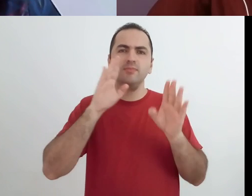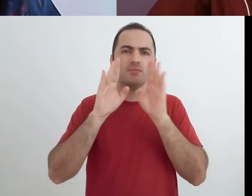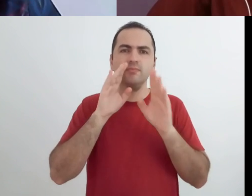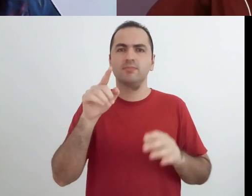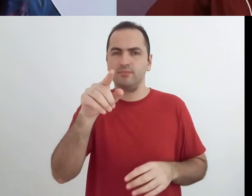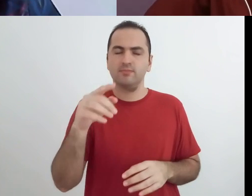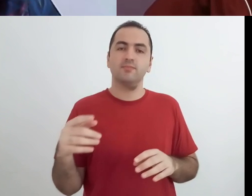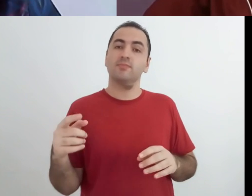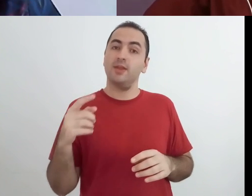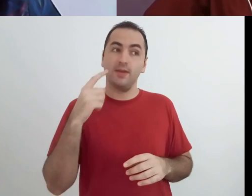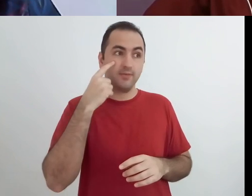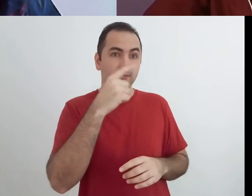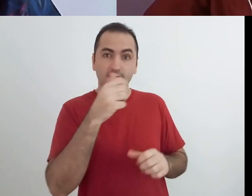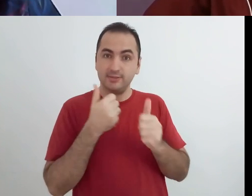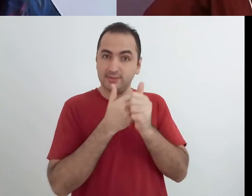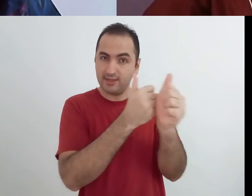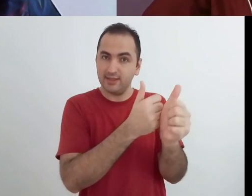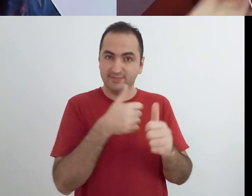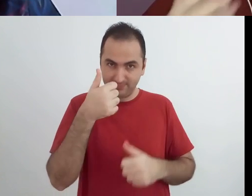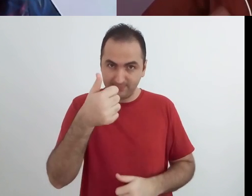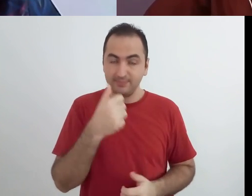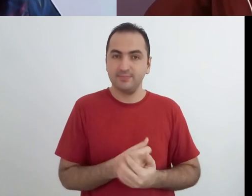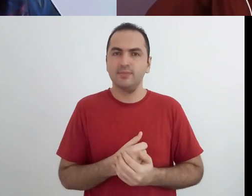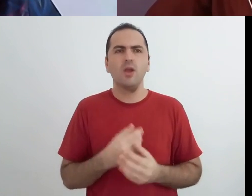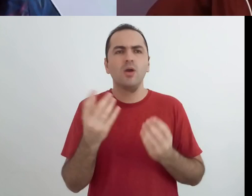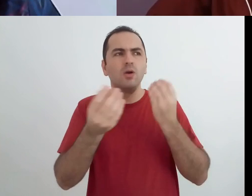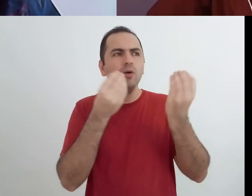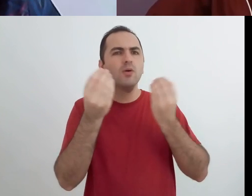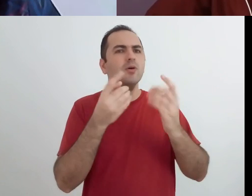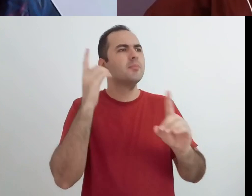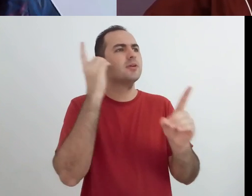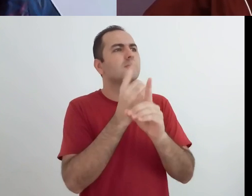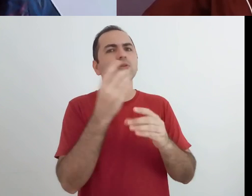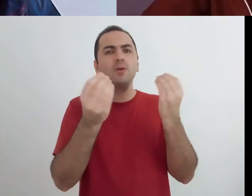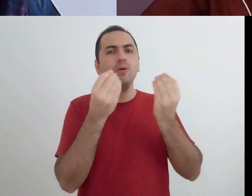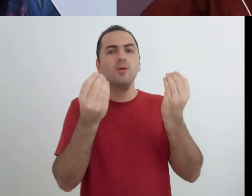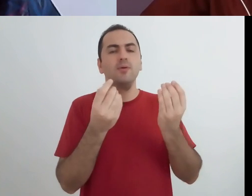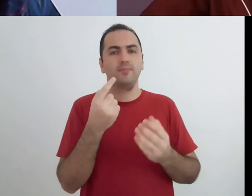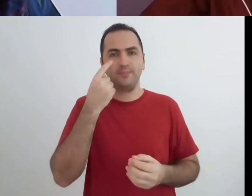sempre dicas importantes. E diz aí pra gente como que a gente faz para te encontrar, Priscila.